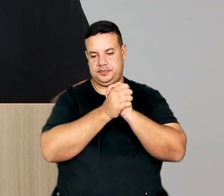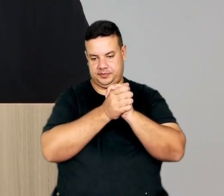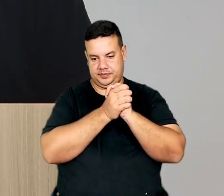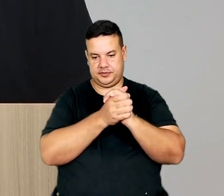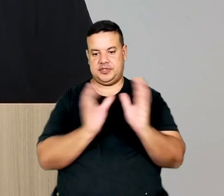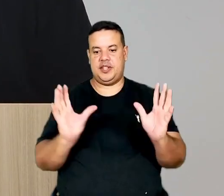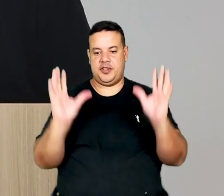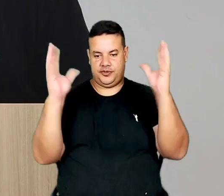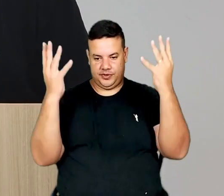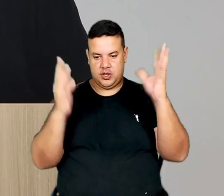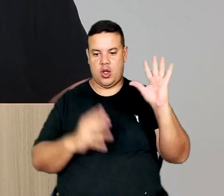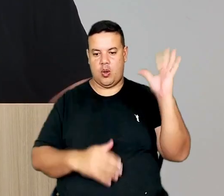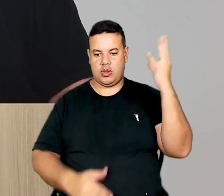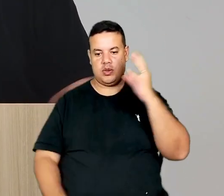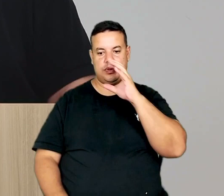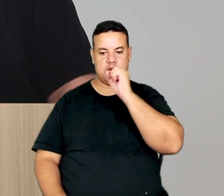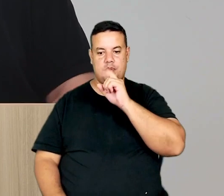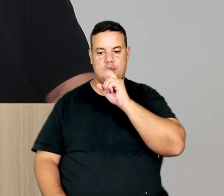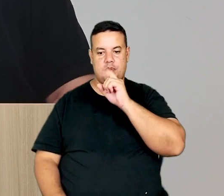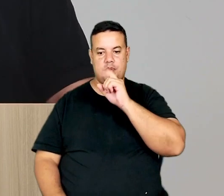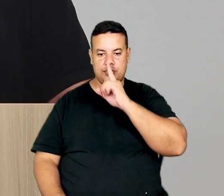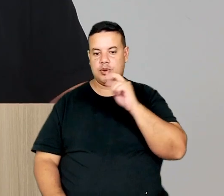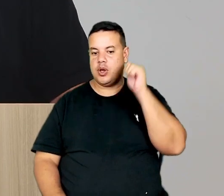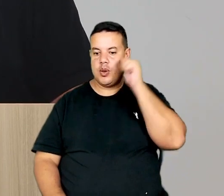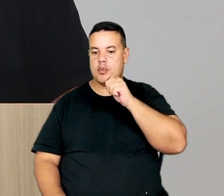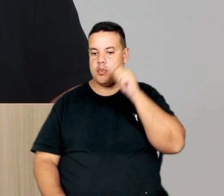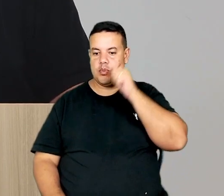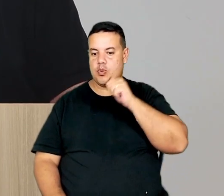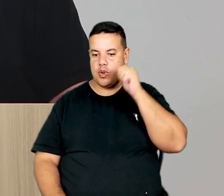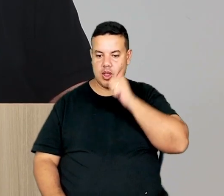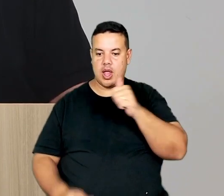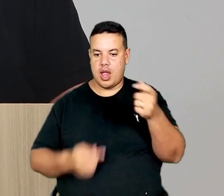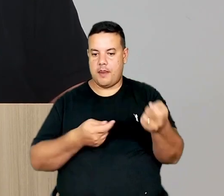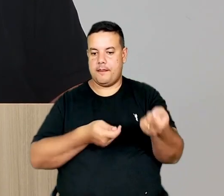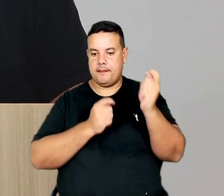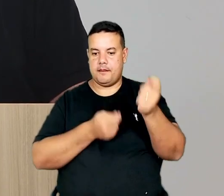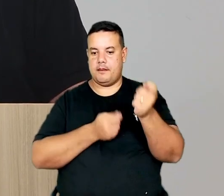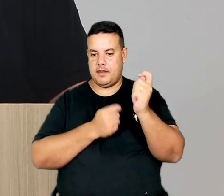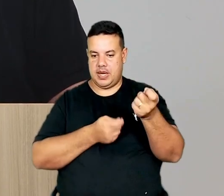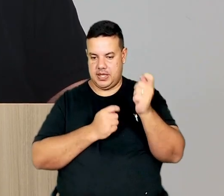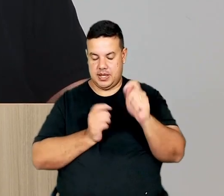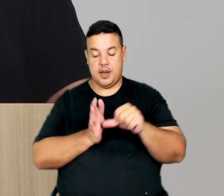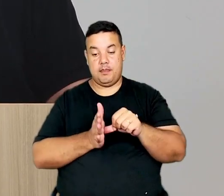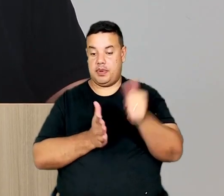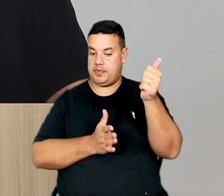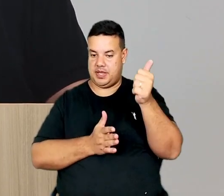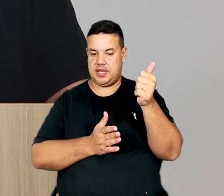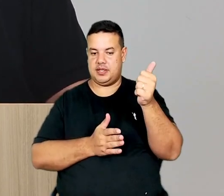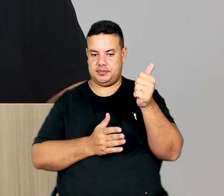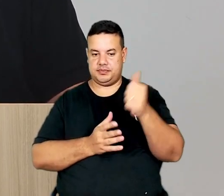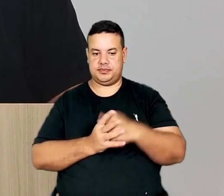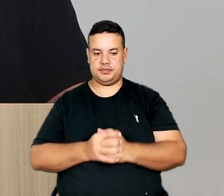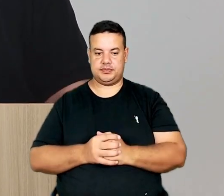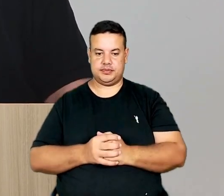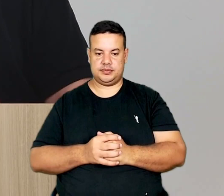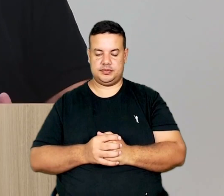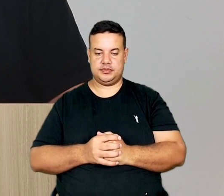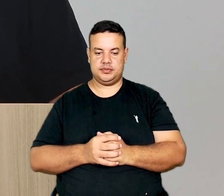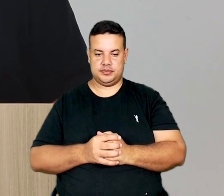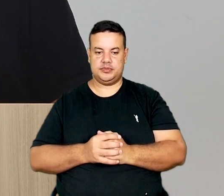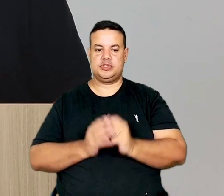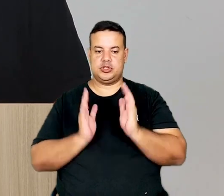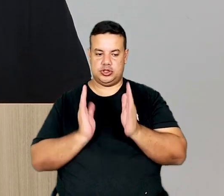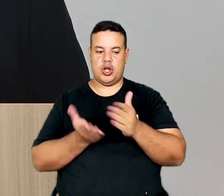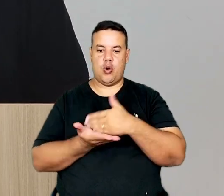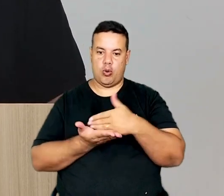semana, que é As Mulheres na Pesca. Foi a primeira edição, mas foi já começou